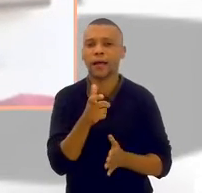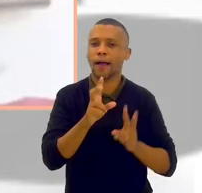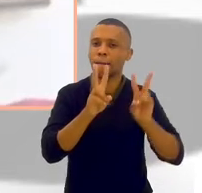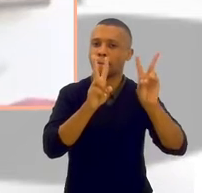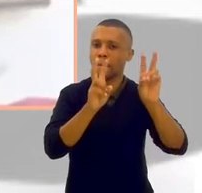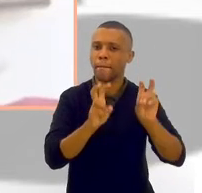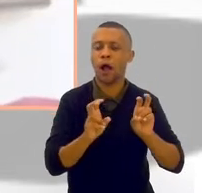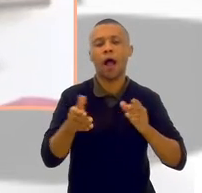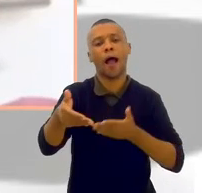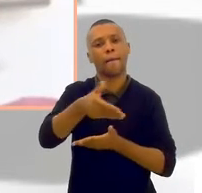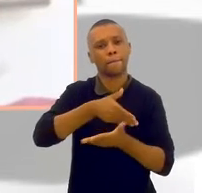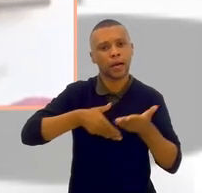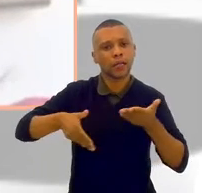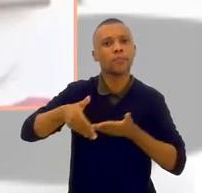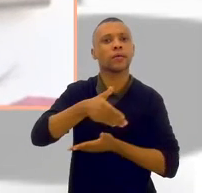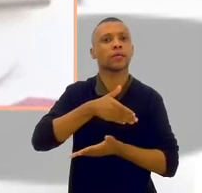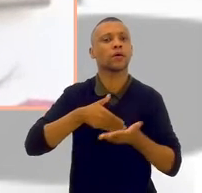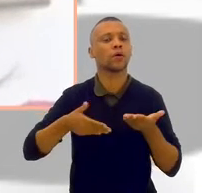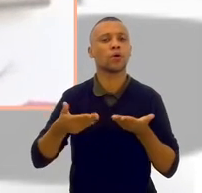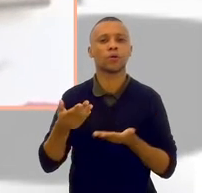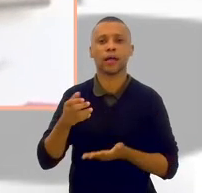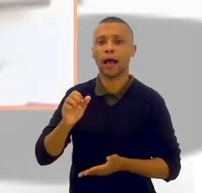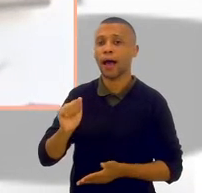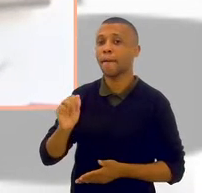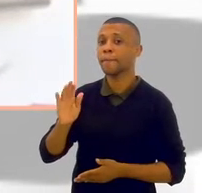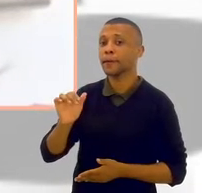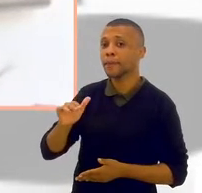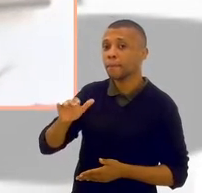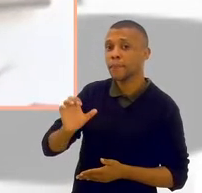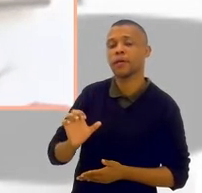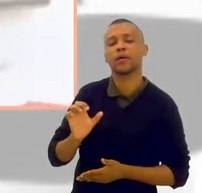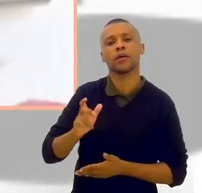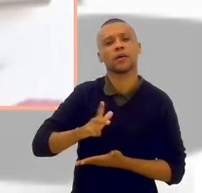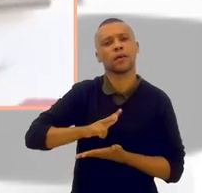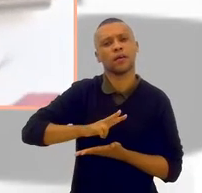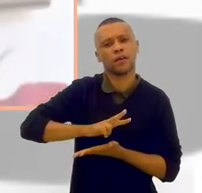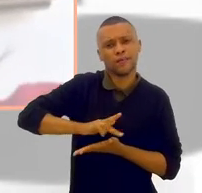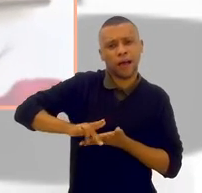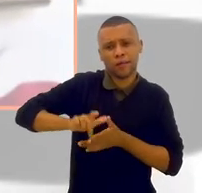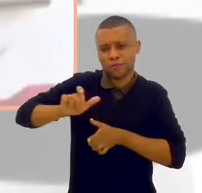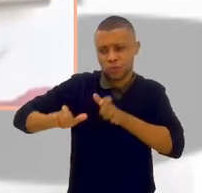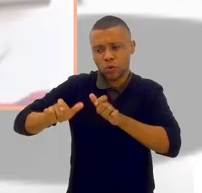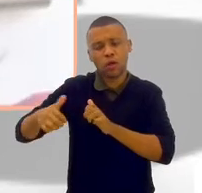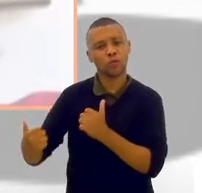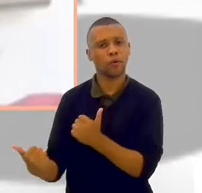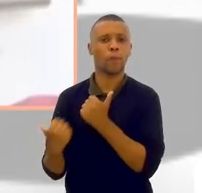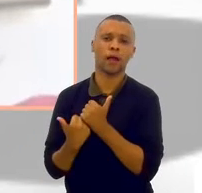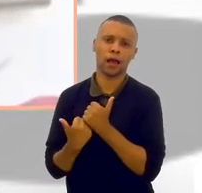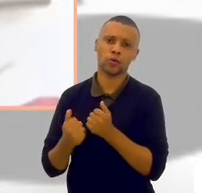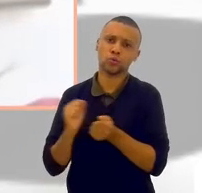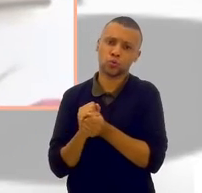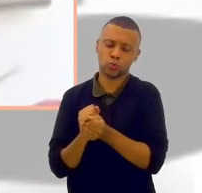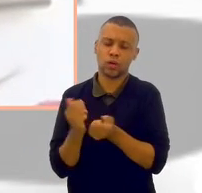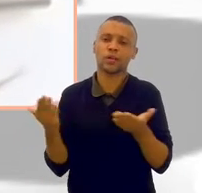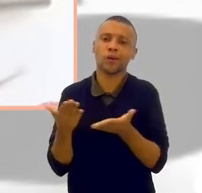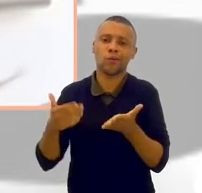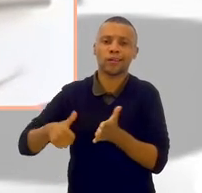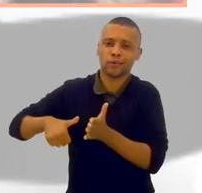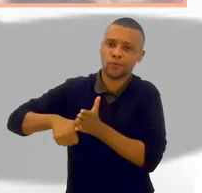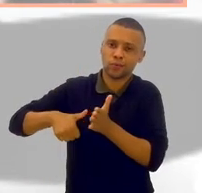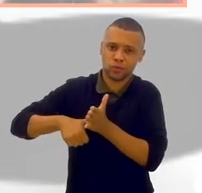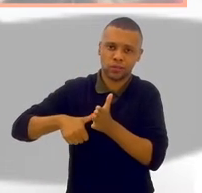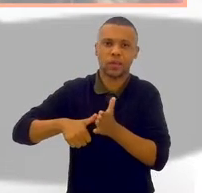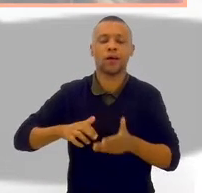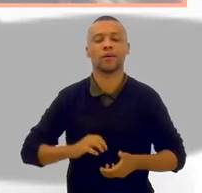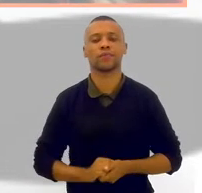interessante, né, a participação da BIME, e muitos vieram, né, com a gente e estão agora como